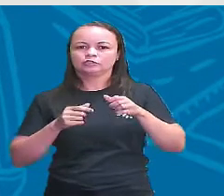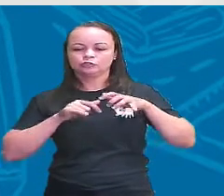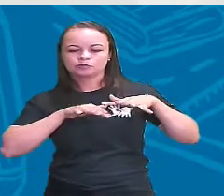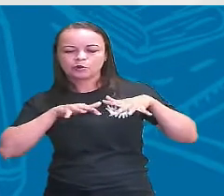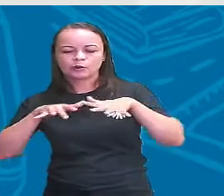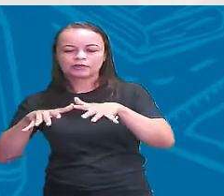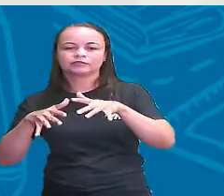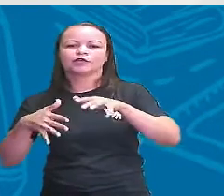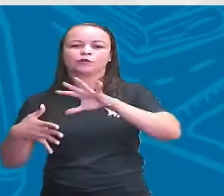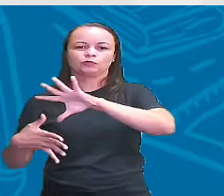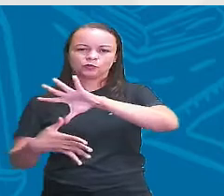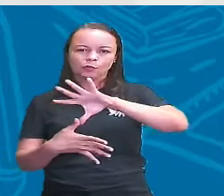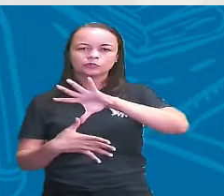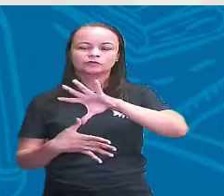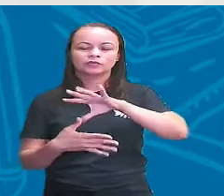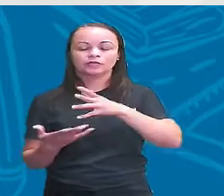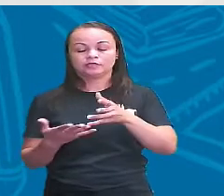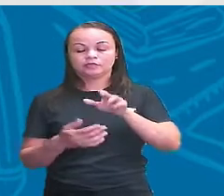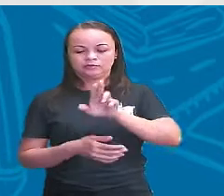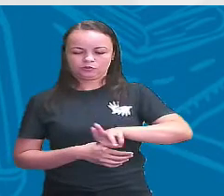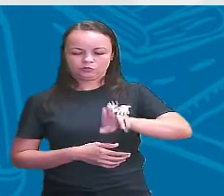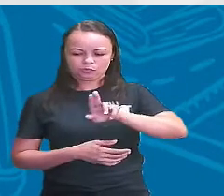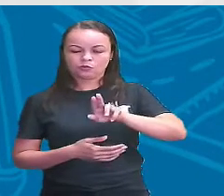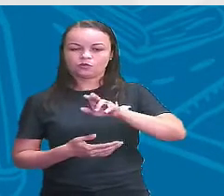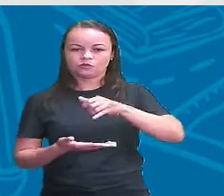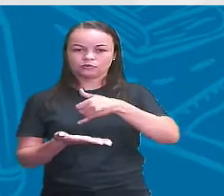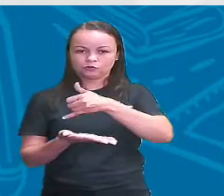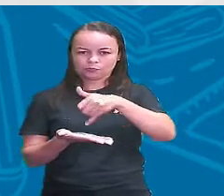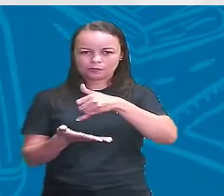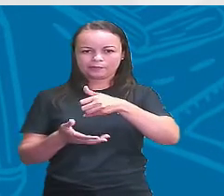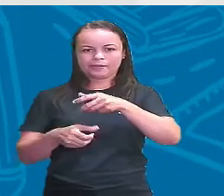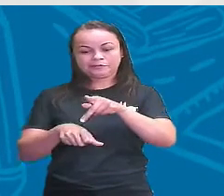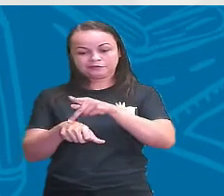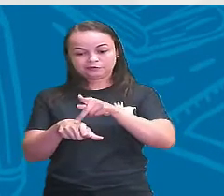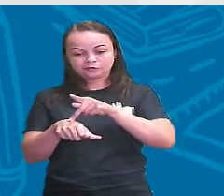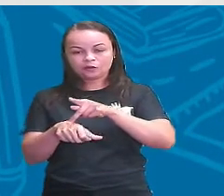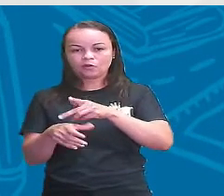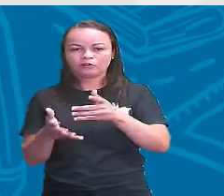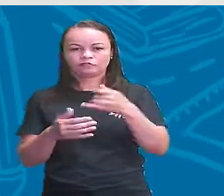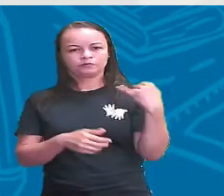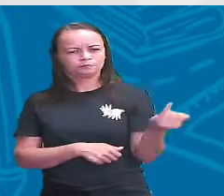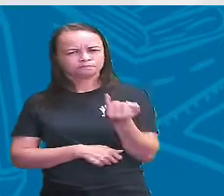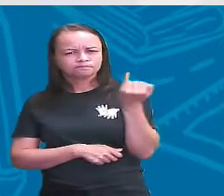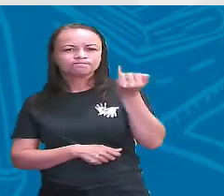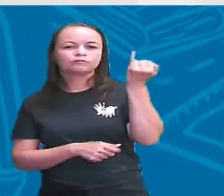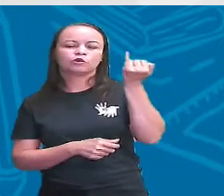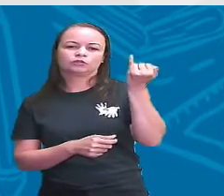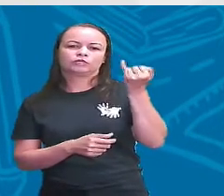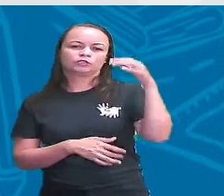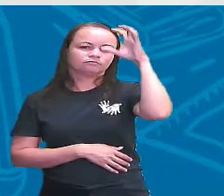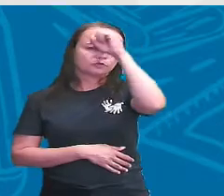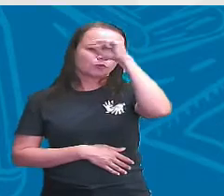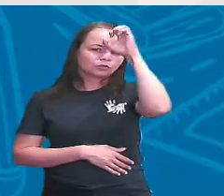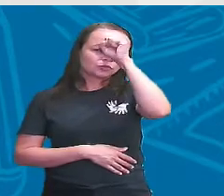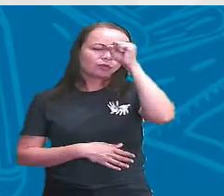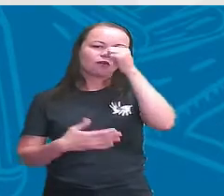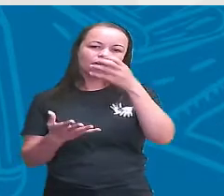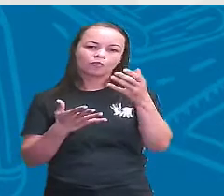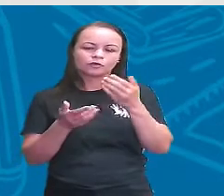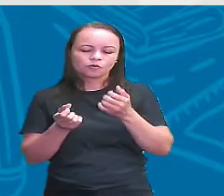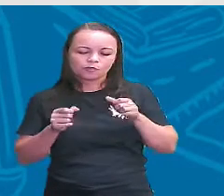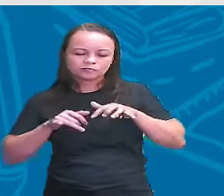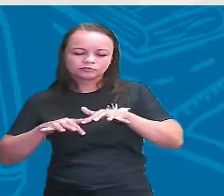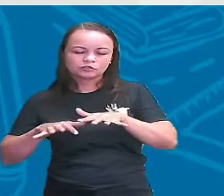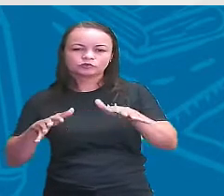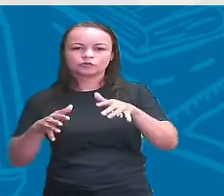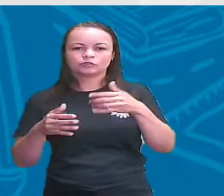americano, certo? E o uso do petróleo, que também foi de muita importância quando o homem aprendeu a explorar essa